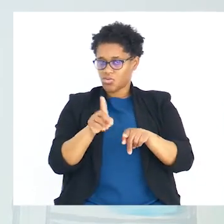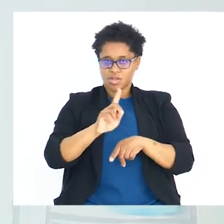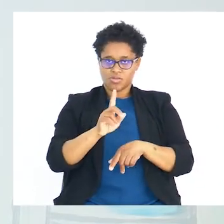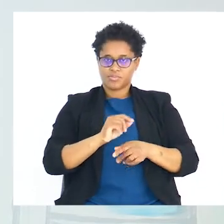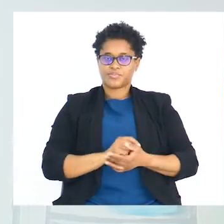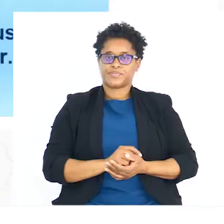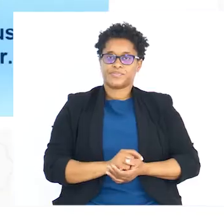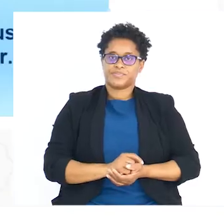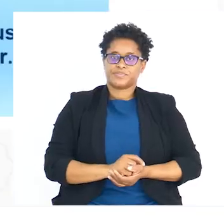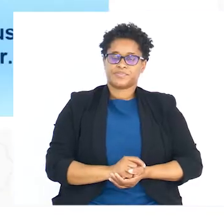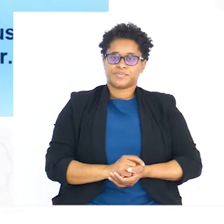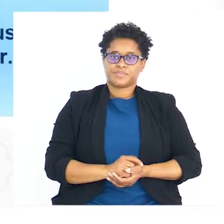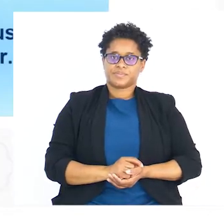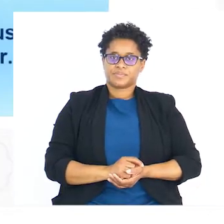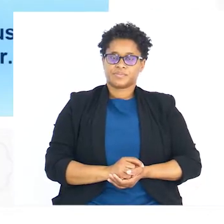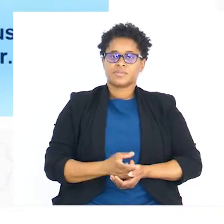é.